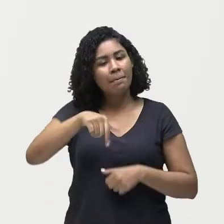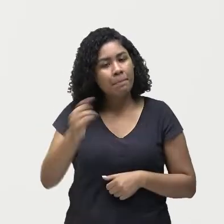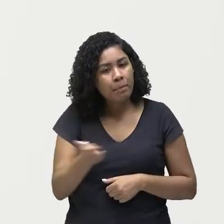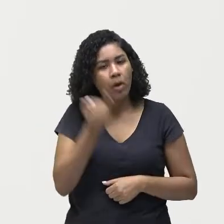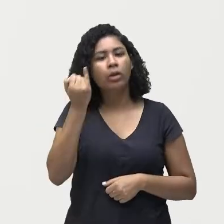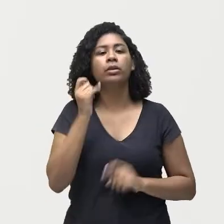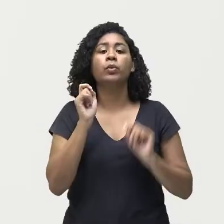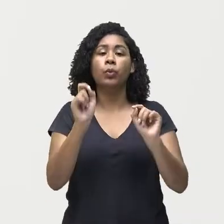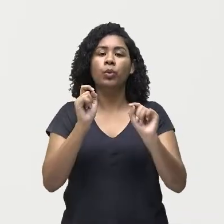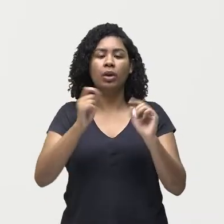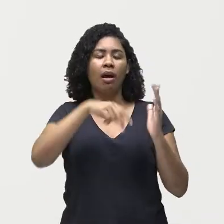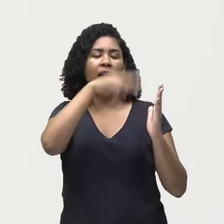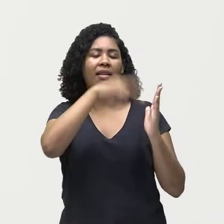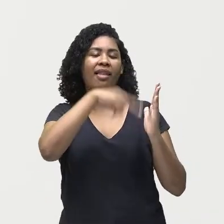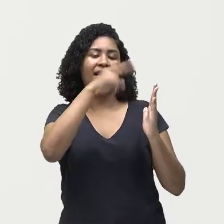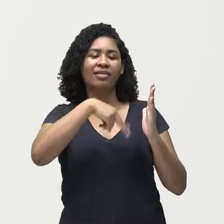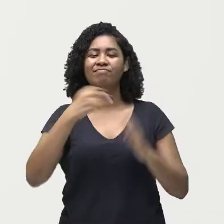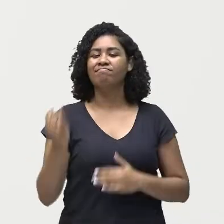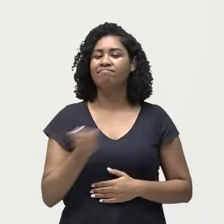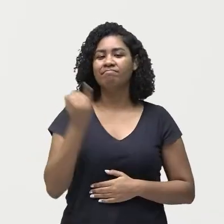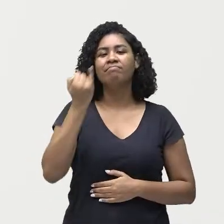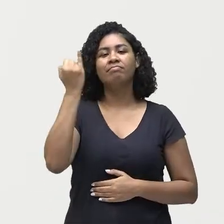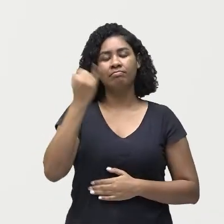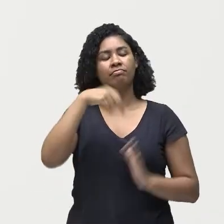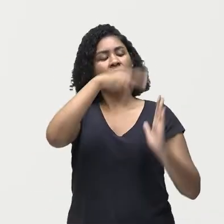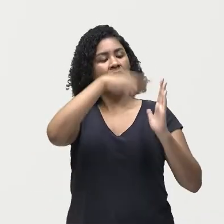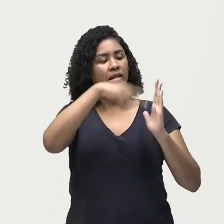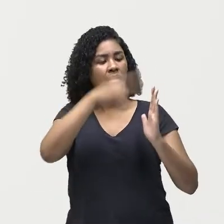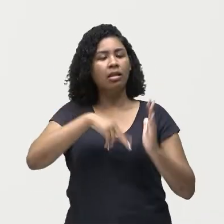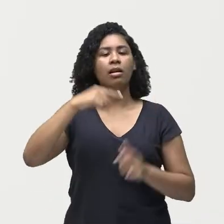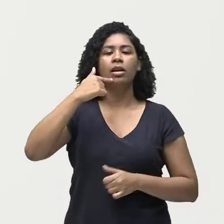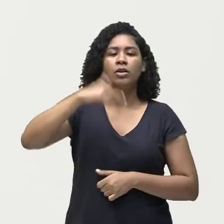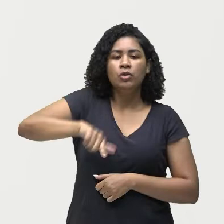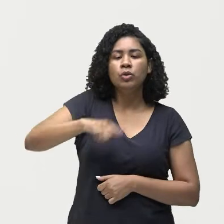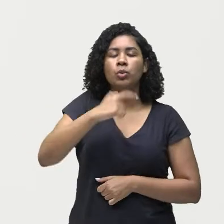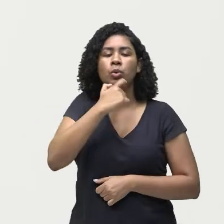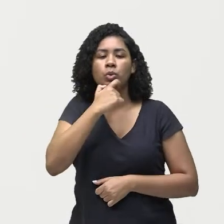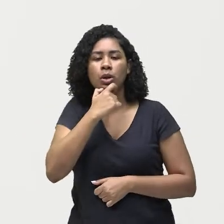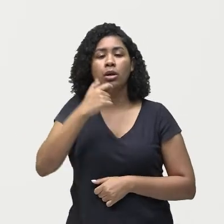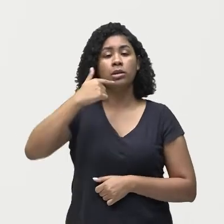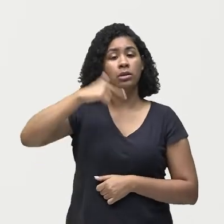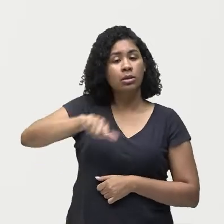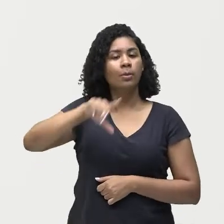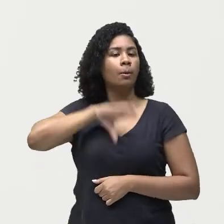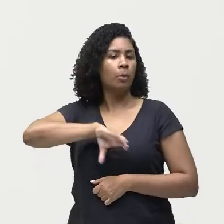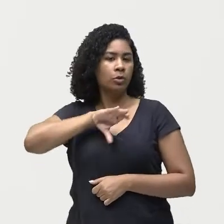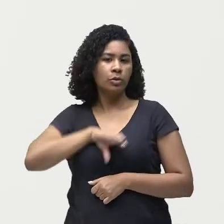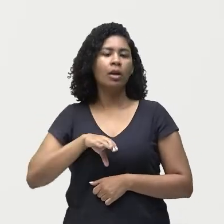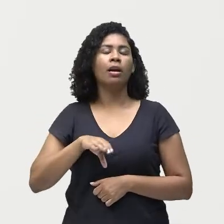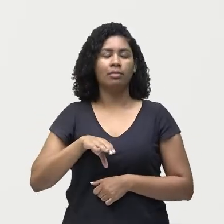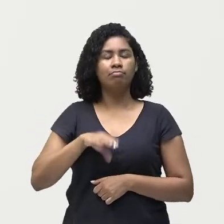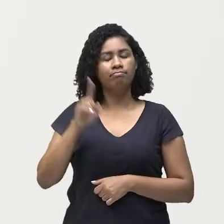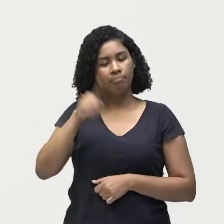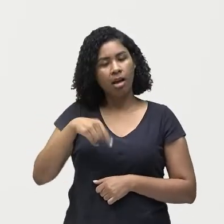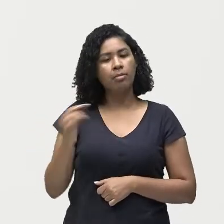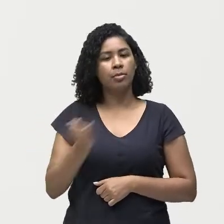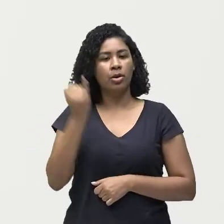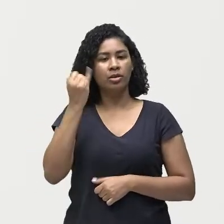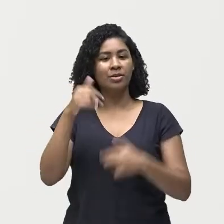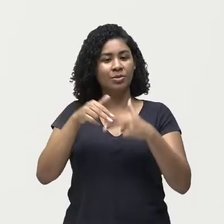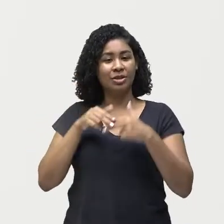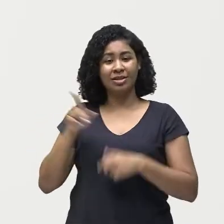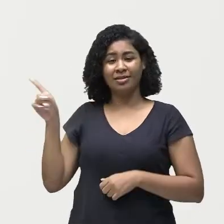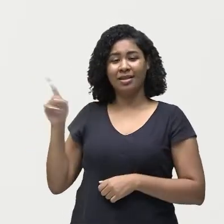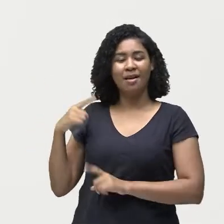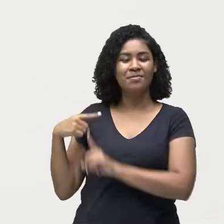a importância de ler em língua inglesa e em língua portuguesa também, ok? Então, a nossa segunda vantagem aqui,